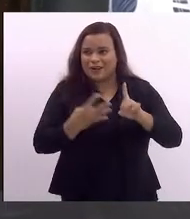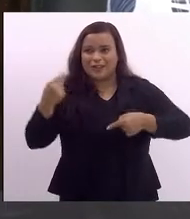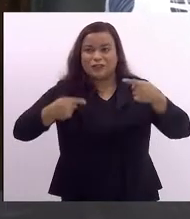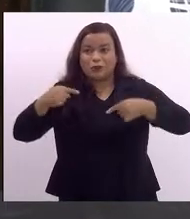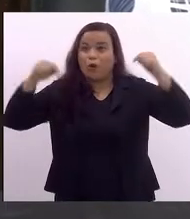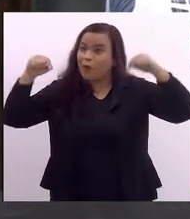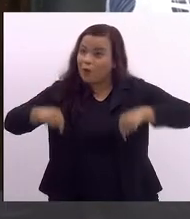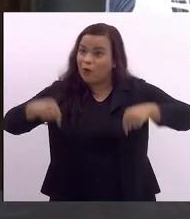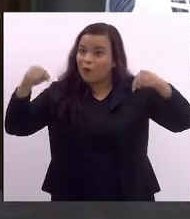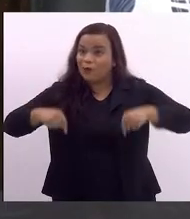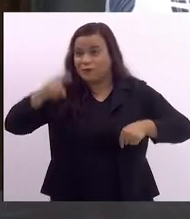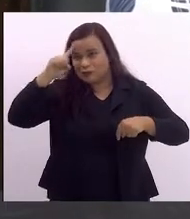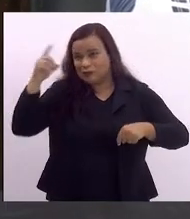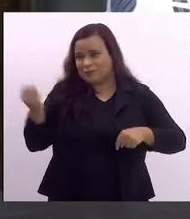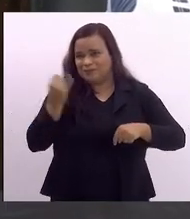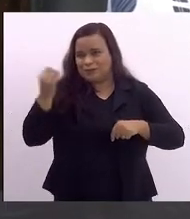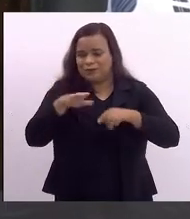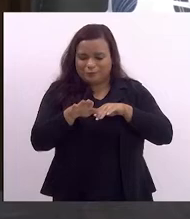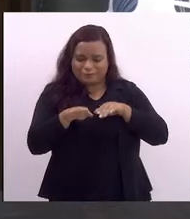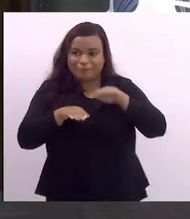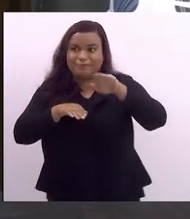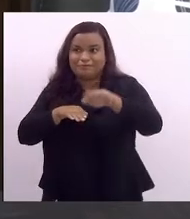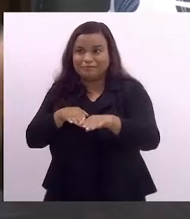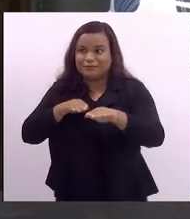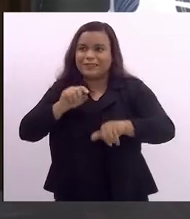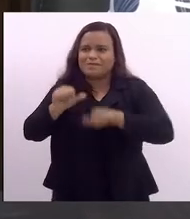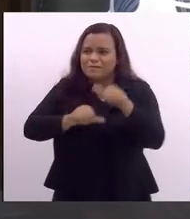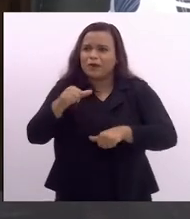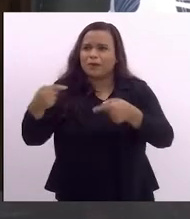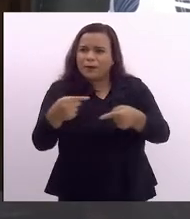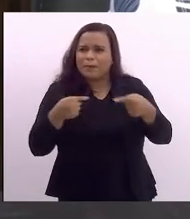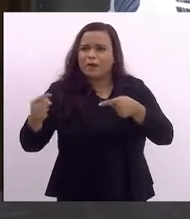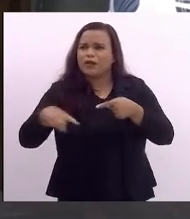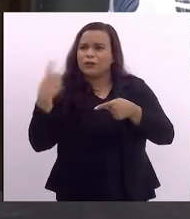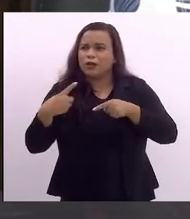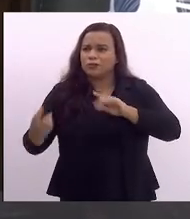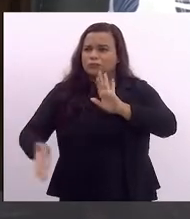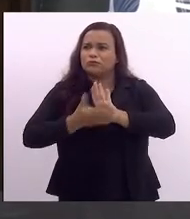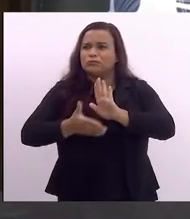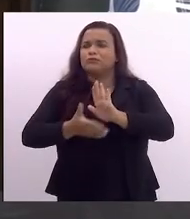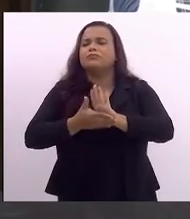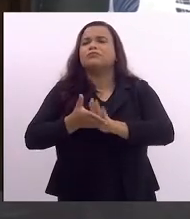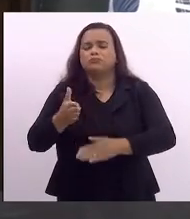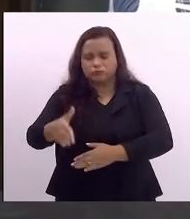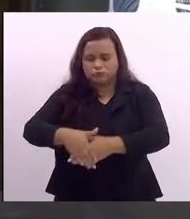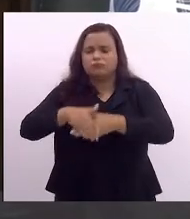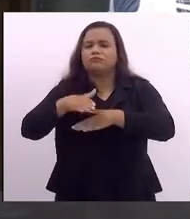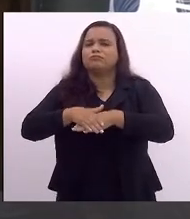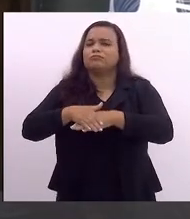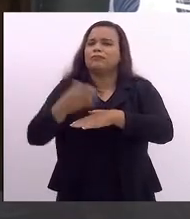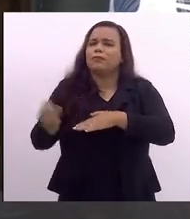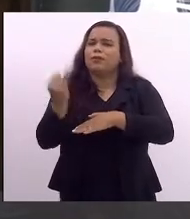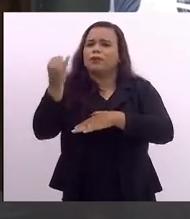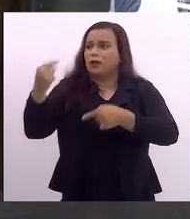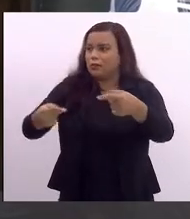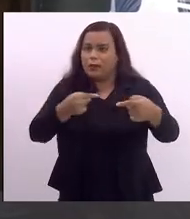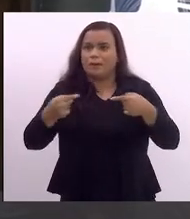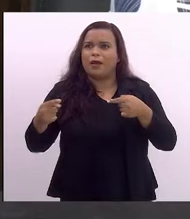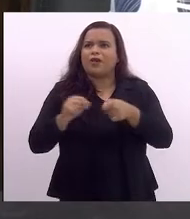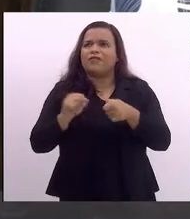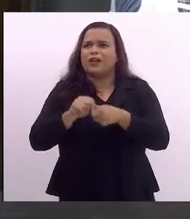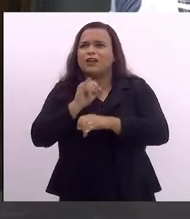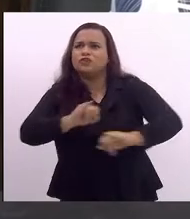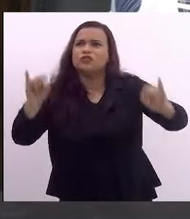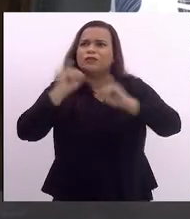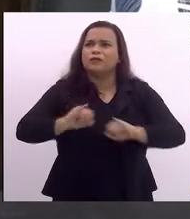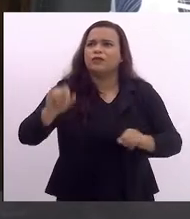hoje. É mais um passo para ressignificarmos o debate, para nos apropriarmos também de um debate que durante muito tempo foi usado para fazer a divulgação